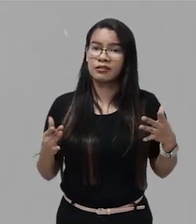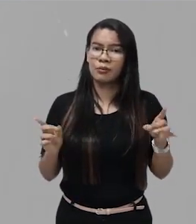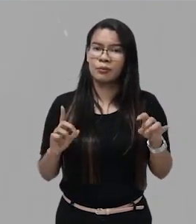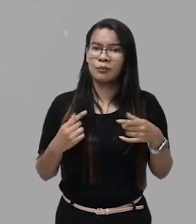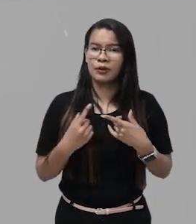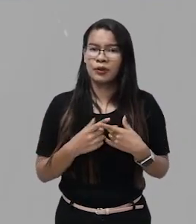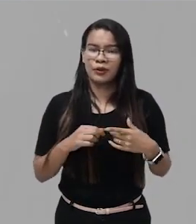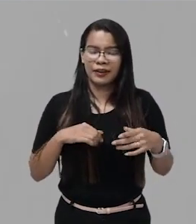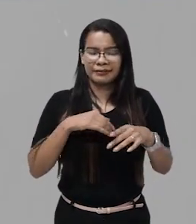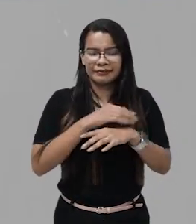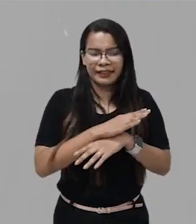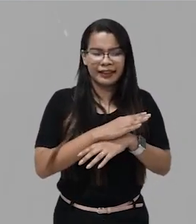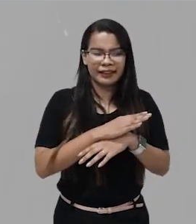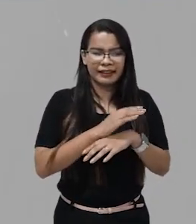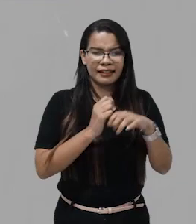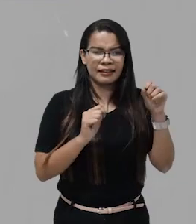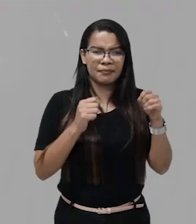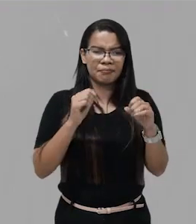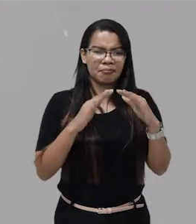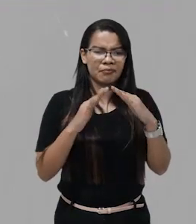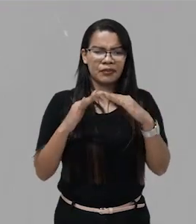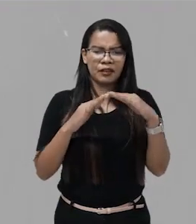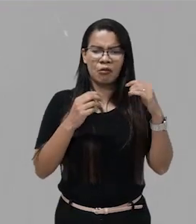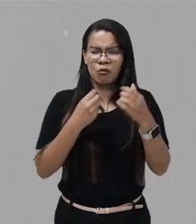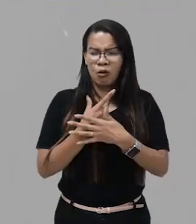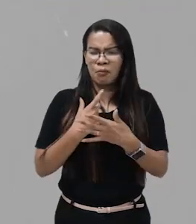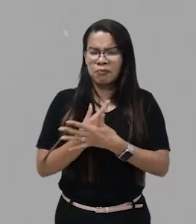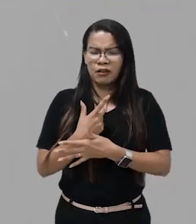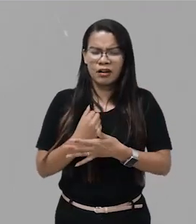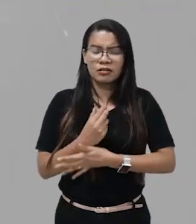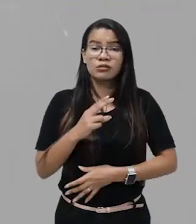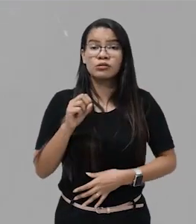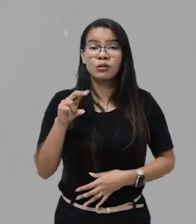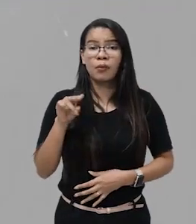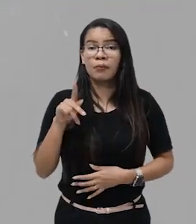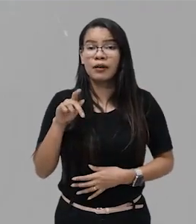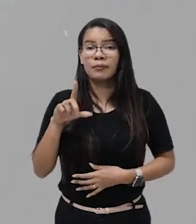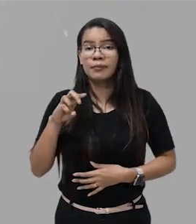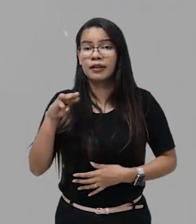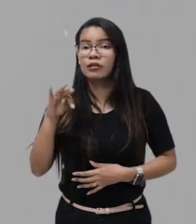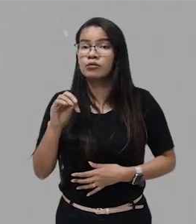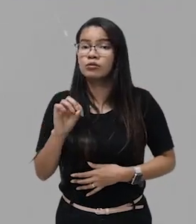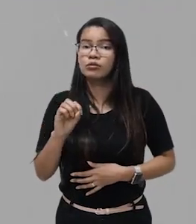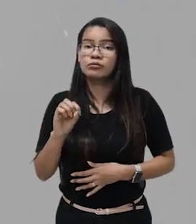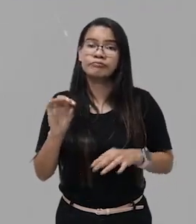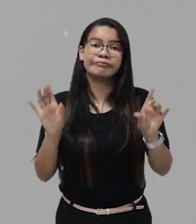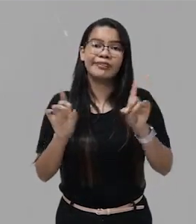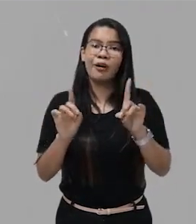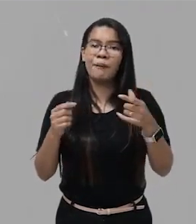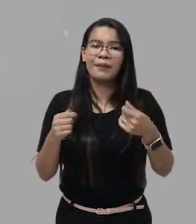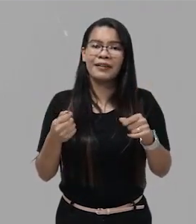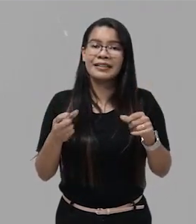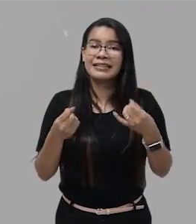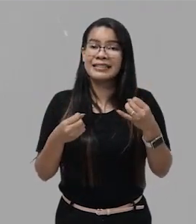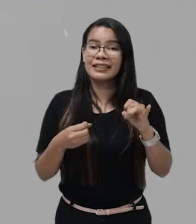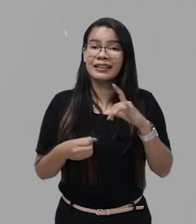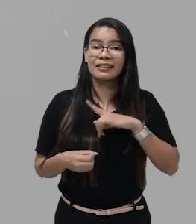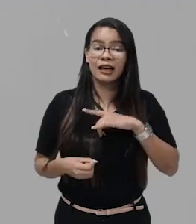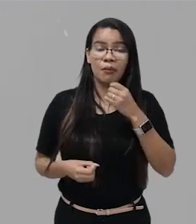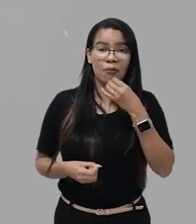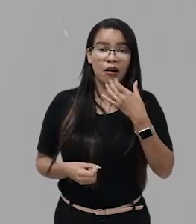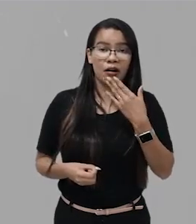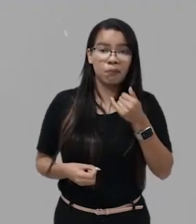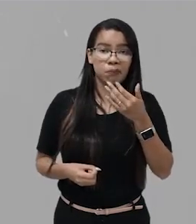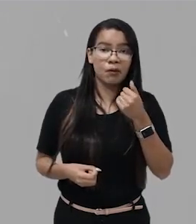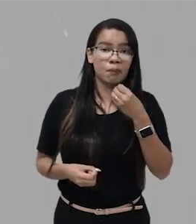academia, eu vou comprar logo meu suplemento, isso, aquilo, outro. Não há necessidade. Se o indivíduo ele tem uma alimentação adequada, ele não precisa